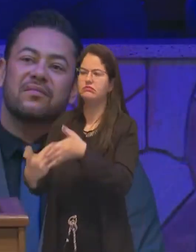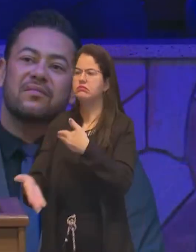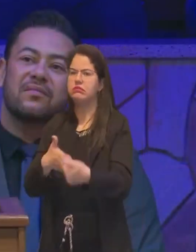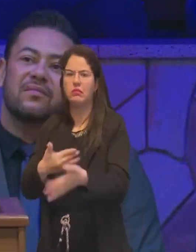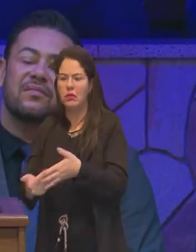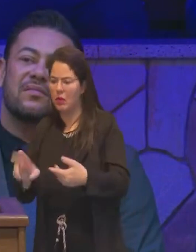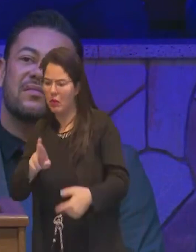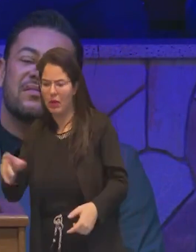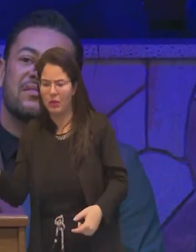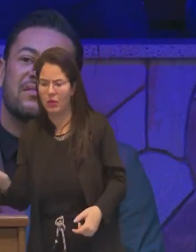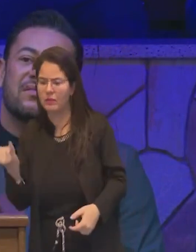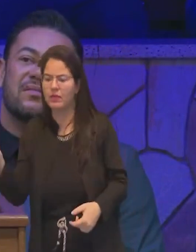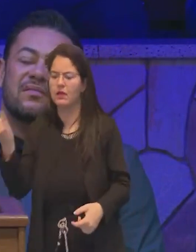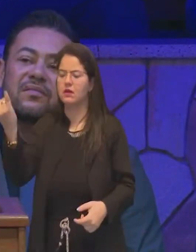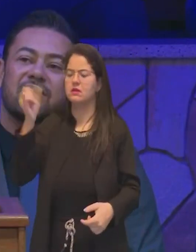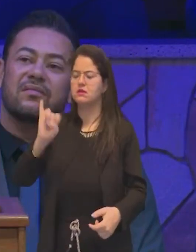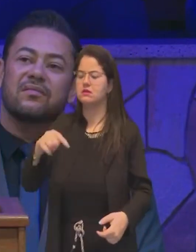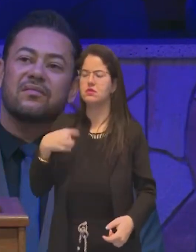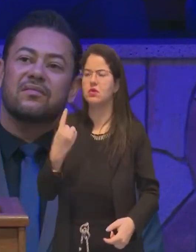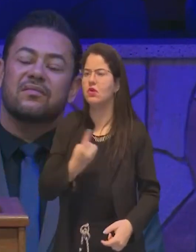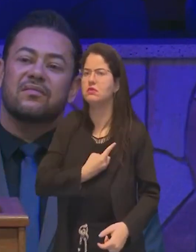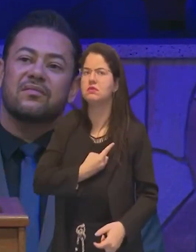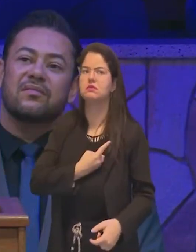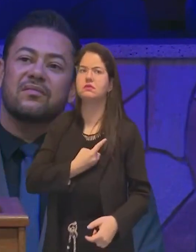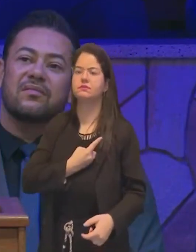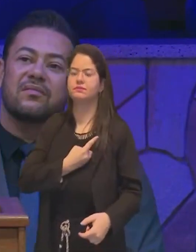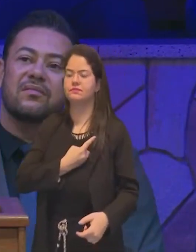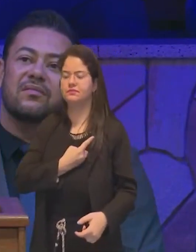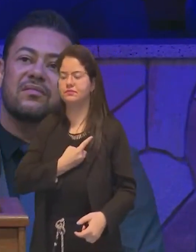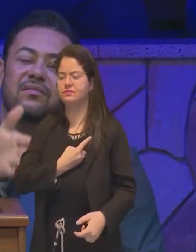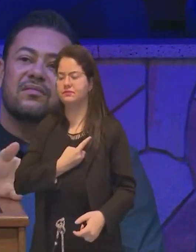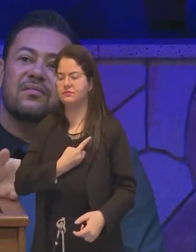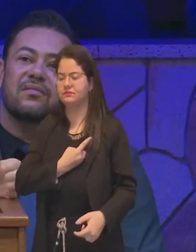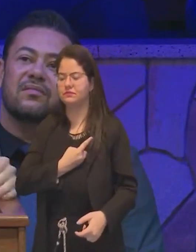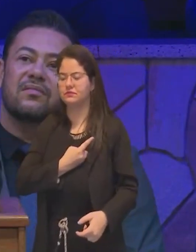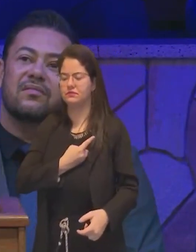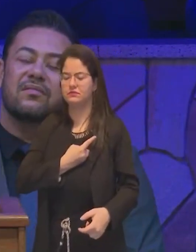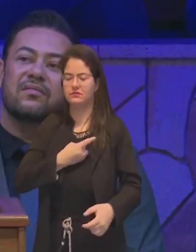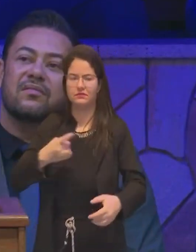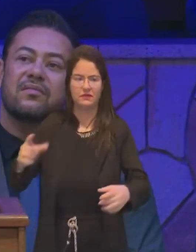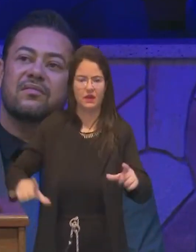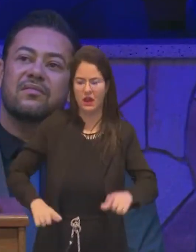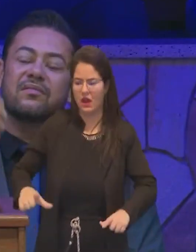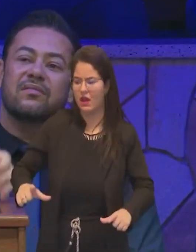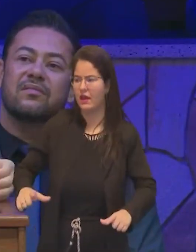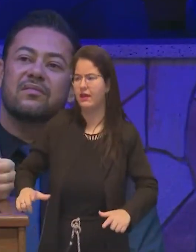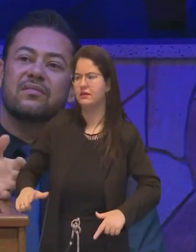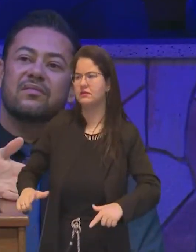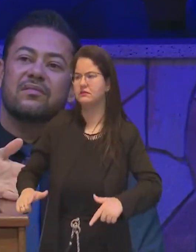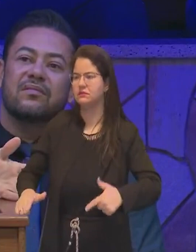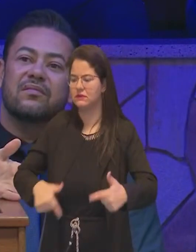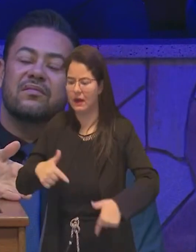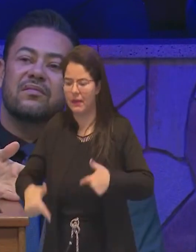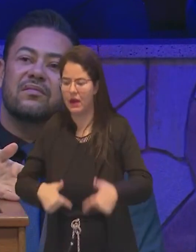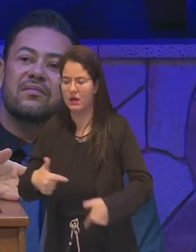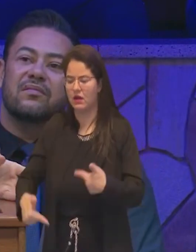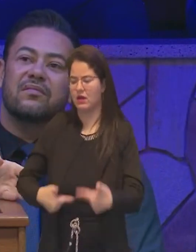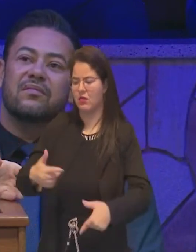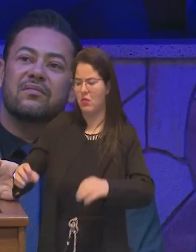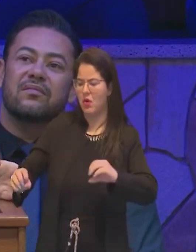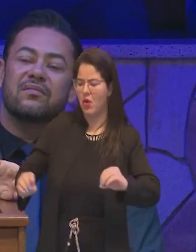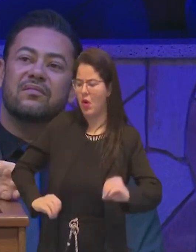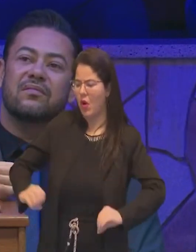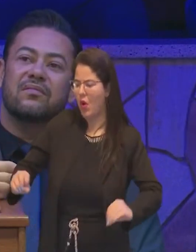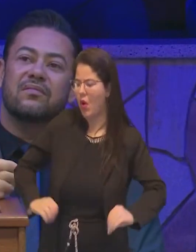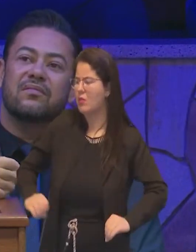se nós fazemos obras vazias, se nós doamos dinheiro que não vai nos fazer